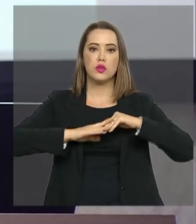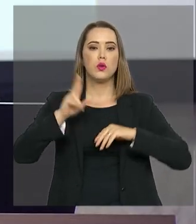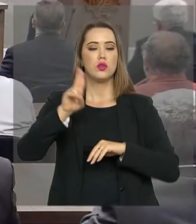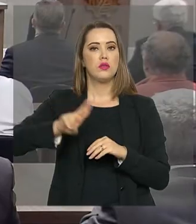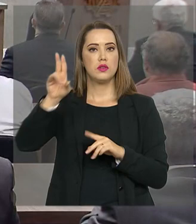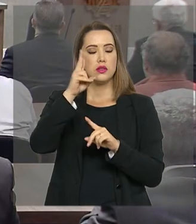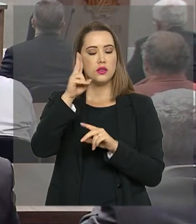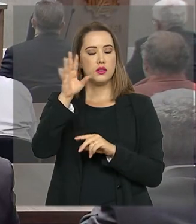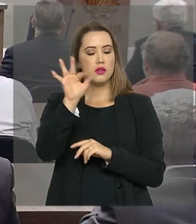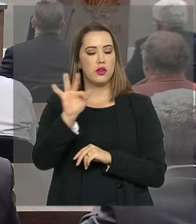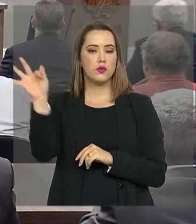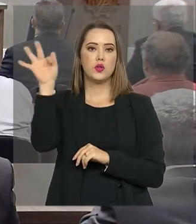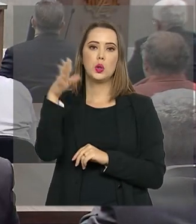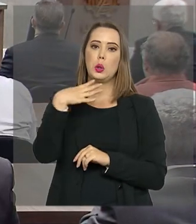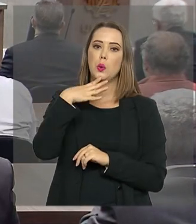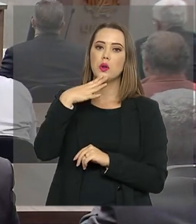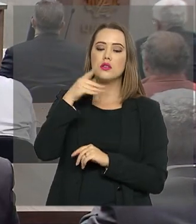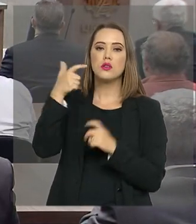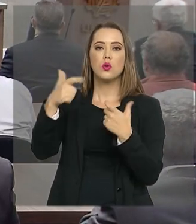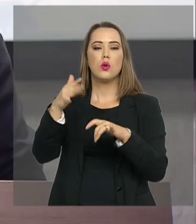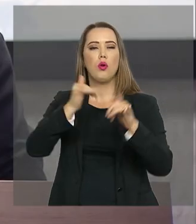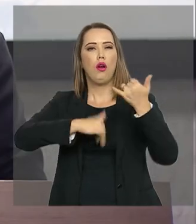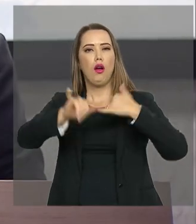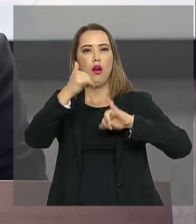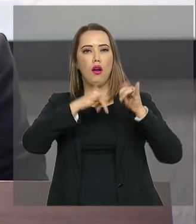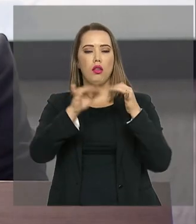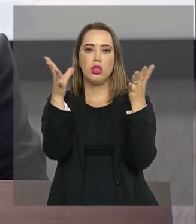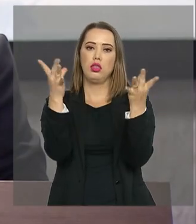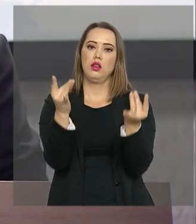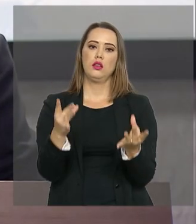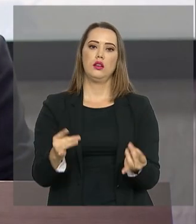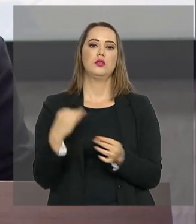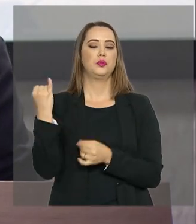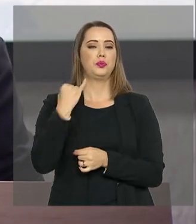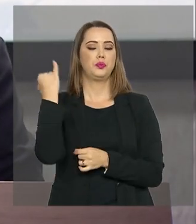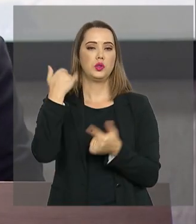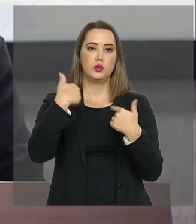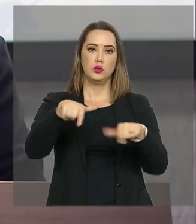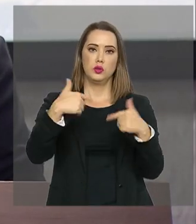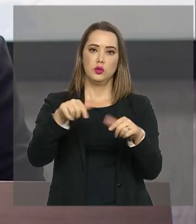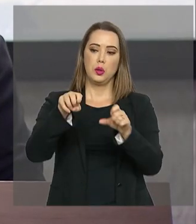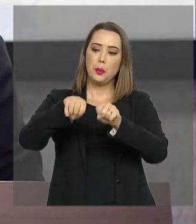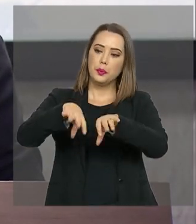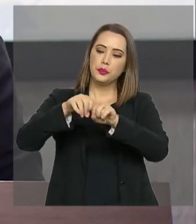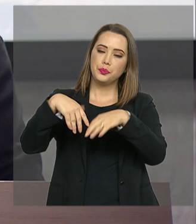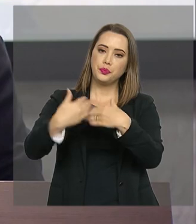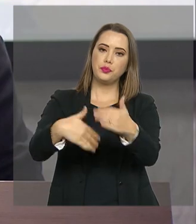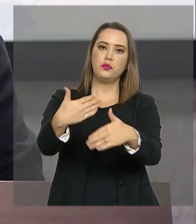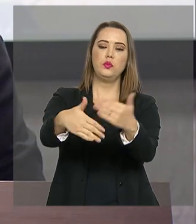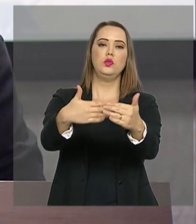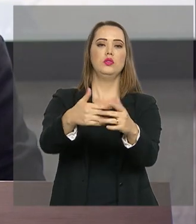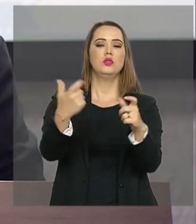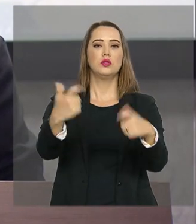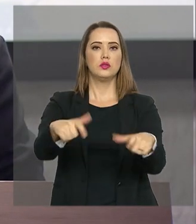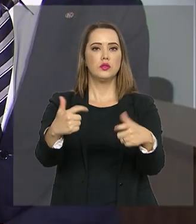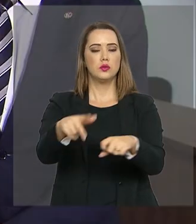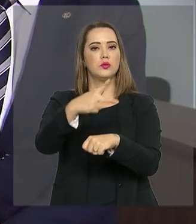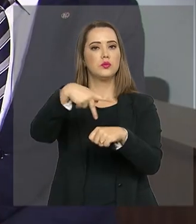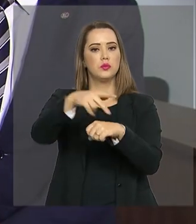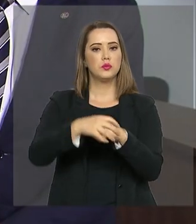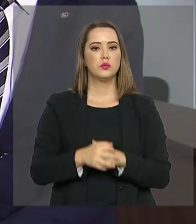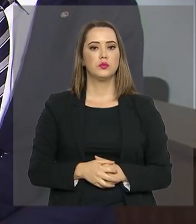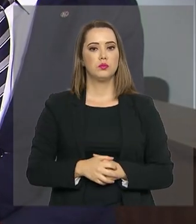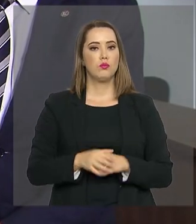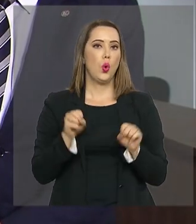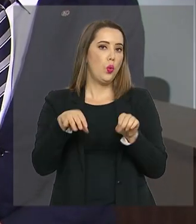Federal, Mourão conheceu os laboratórios e destacou o papel da educação no desenvolvimento da região e do país. A